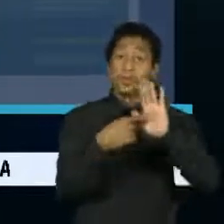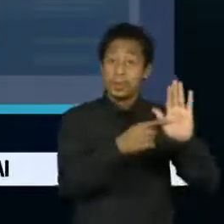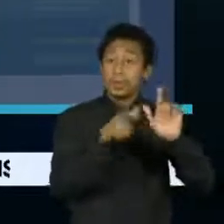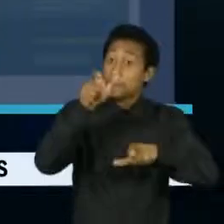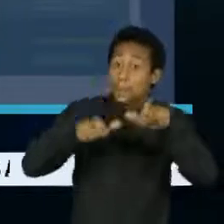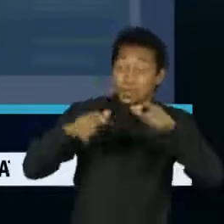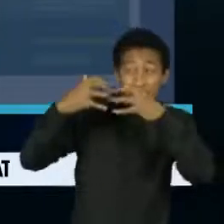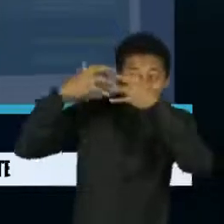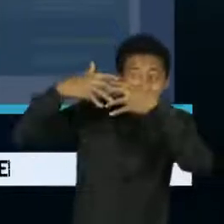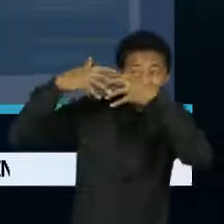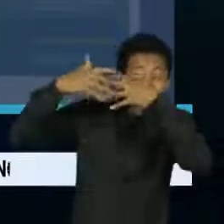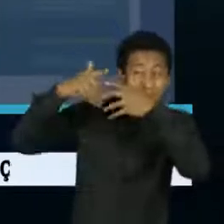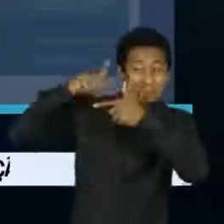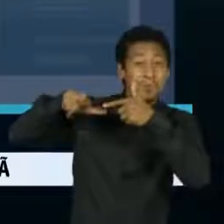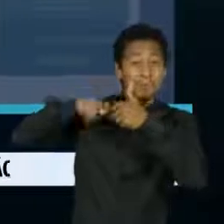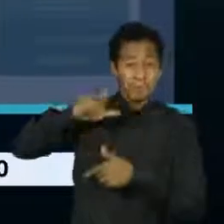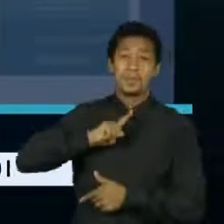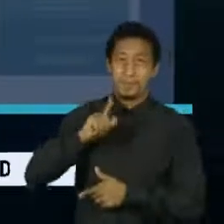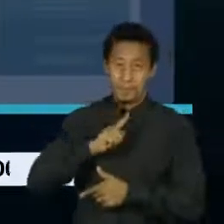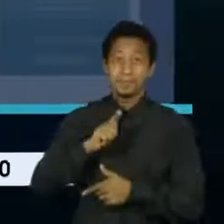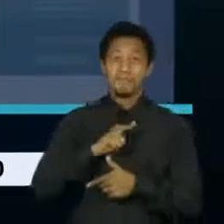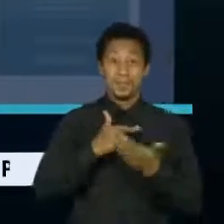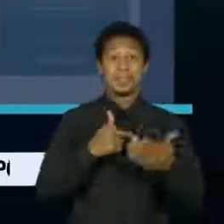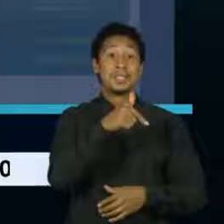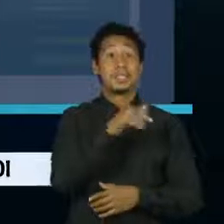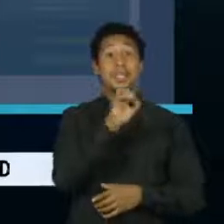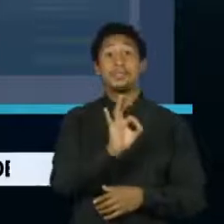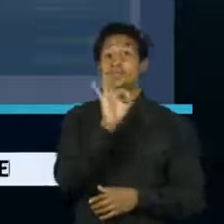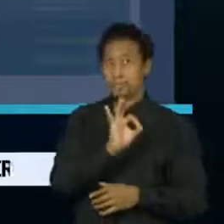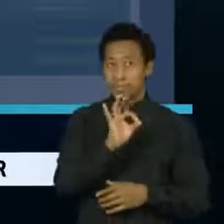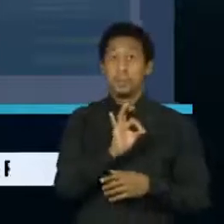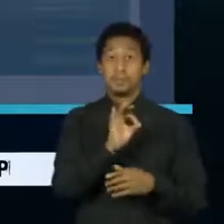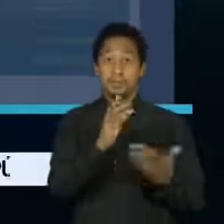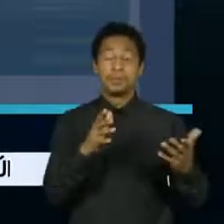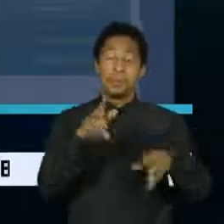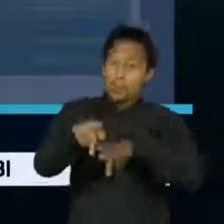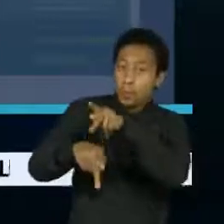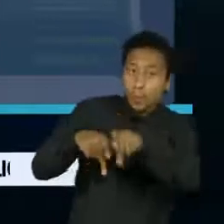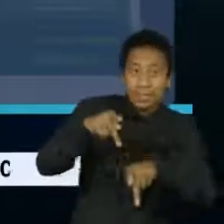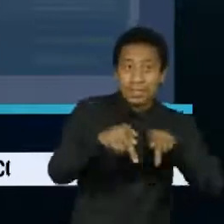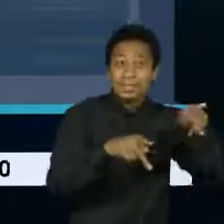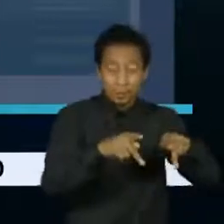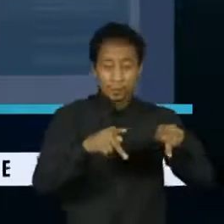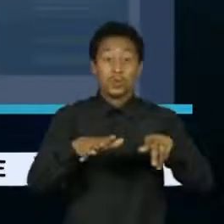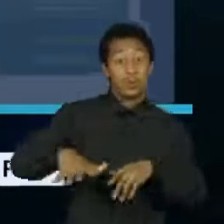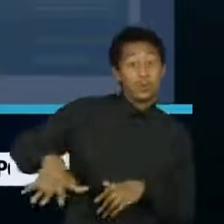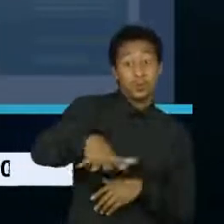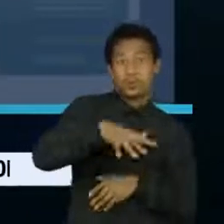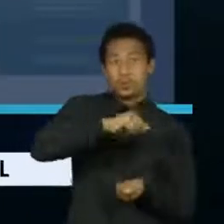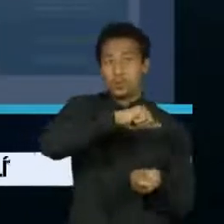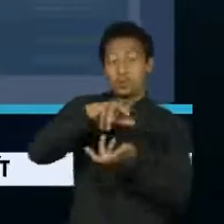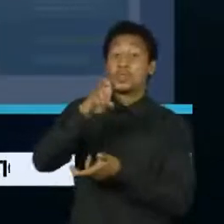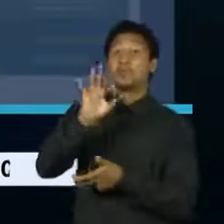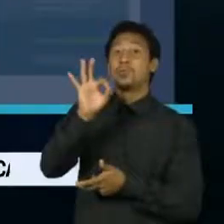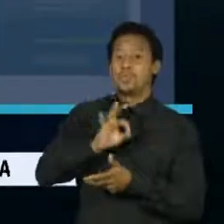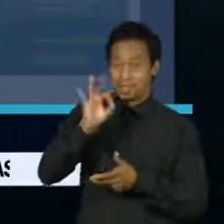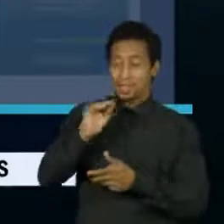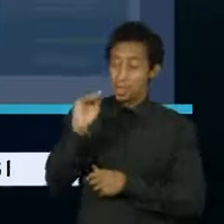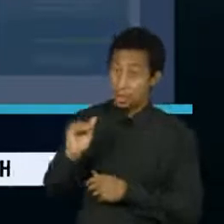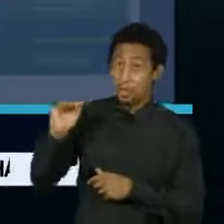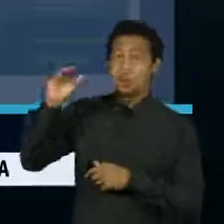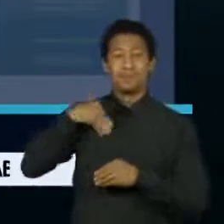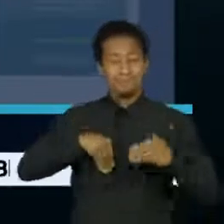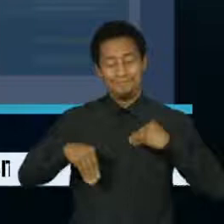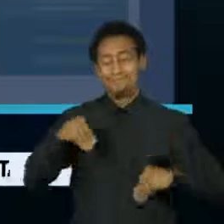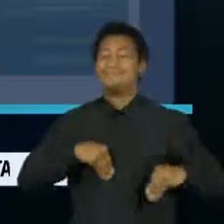mental. Entre essa população, 5% dos adultos têm depressão, a maior causa dos problemas de incapacidade e um dos